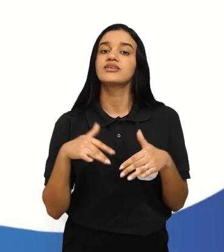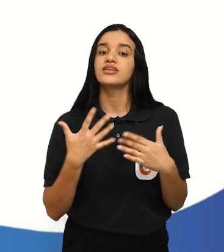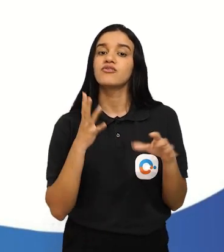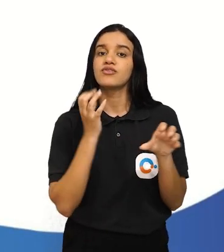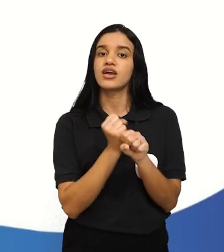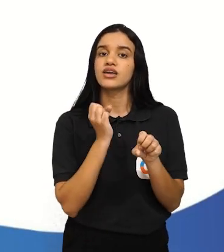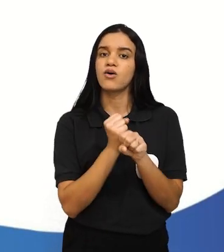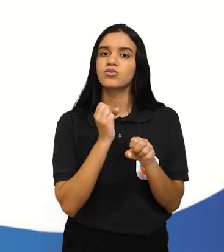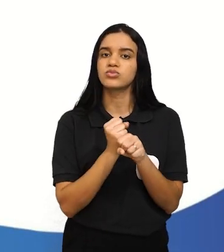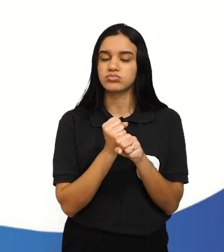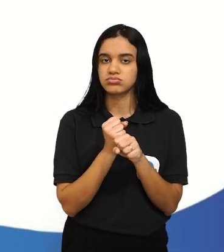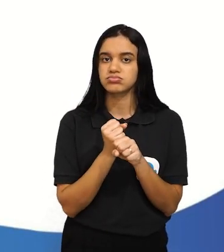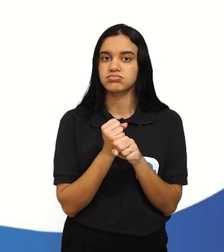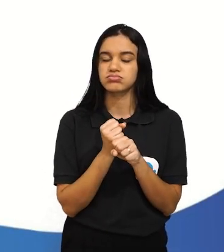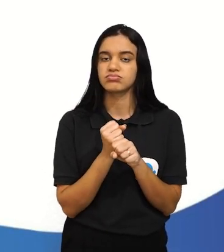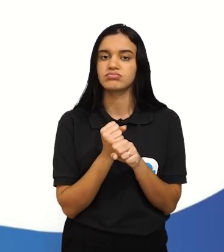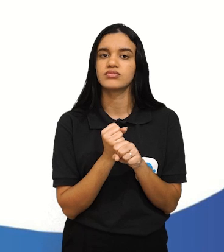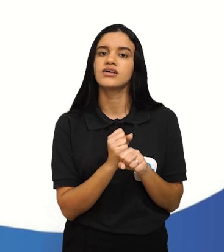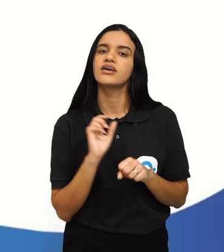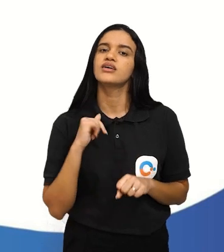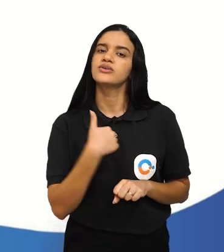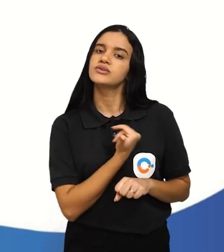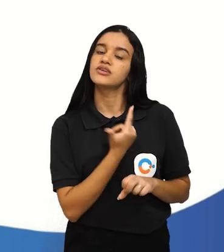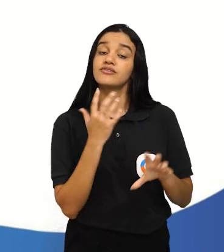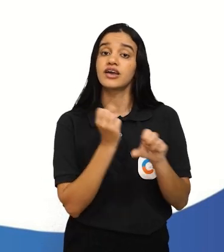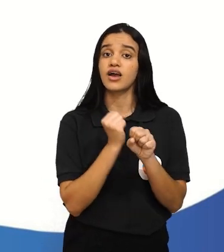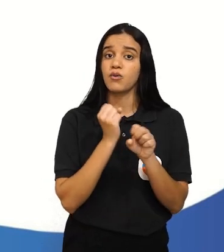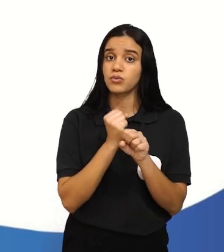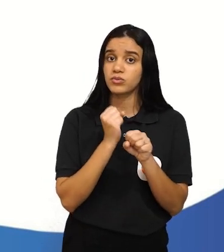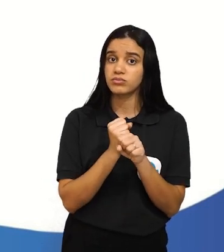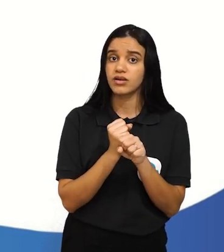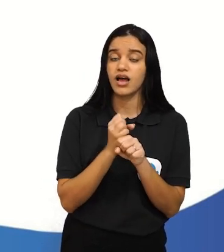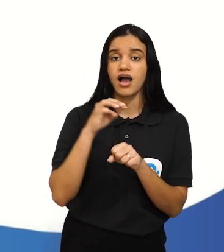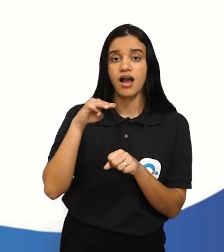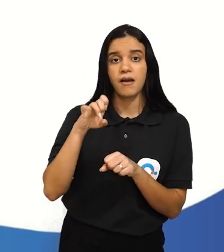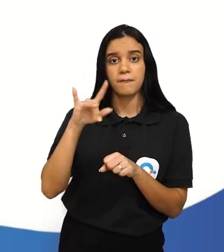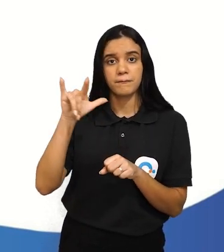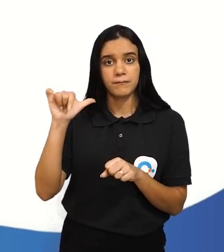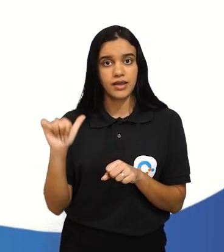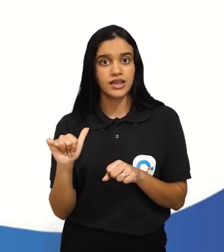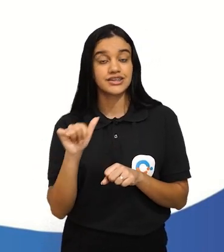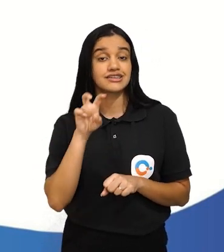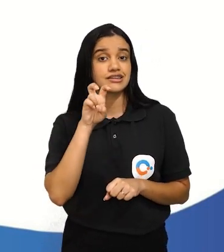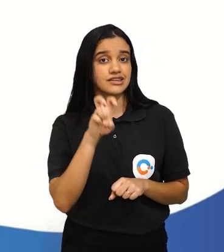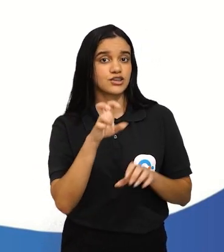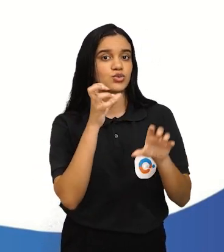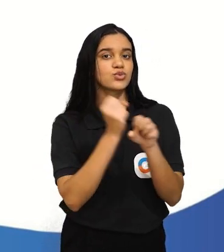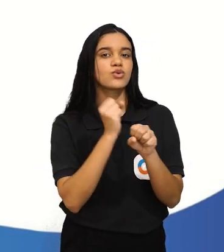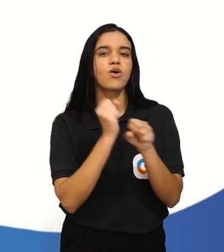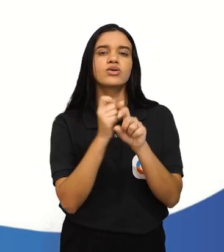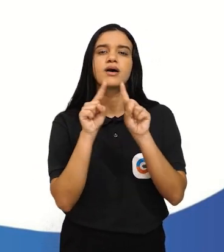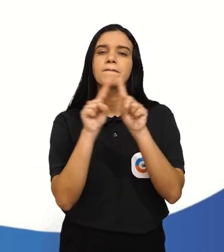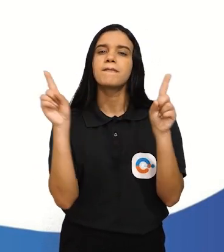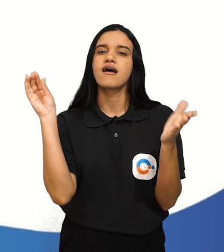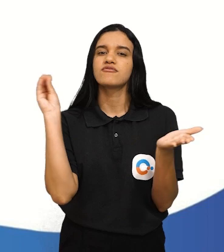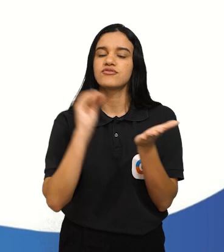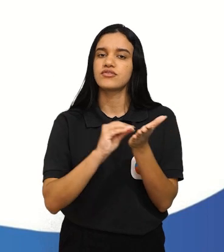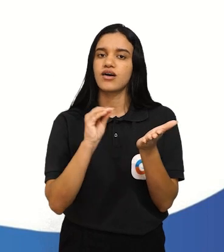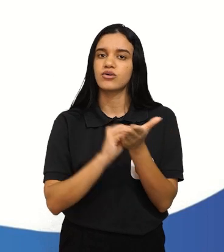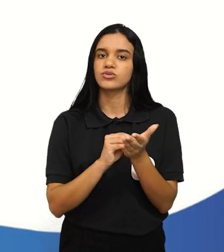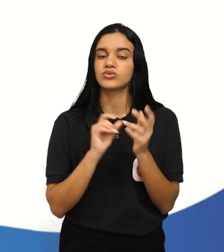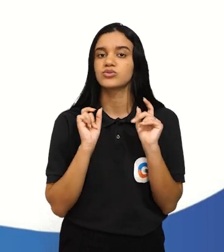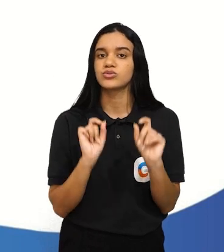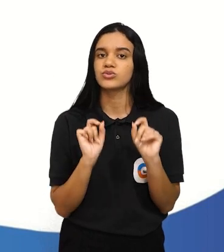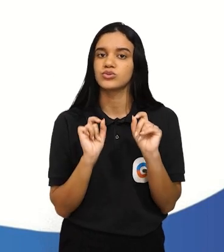vai calcular uma média a gente vai calcular a média dessas cinco notas está falando aí em